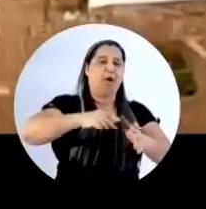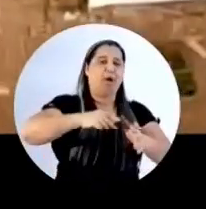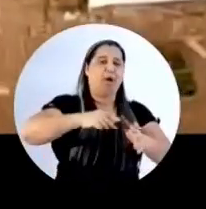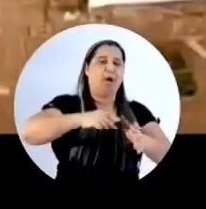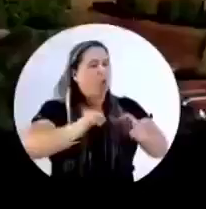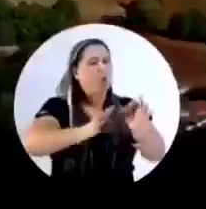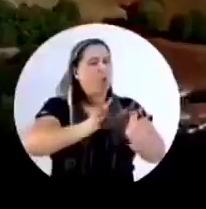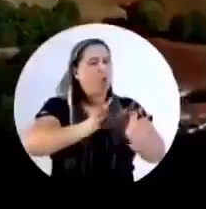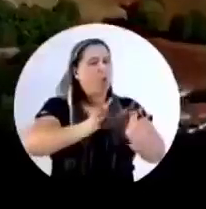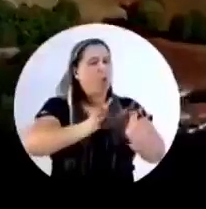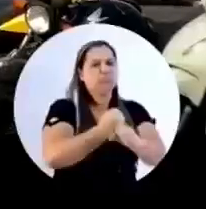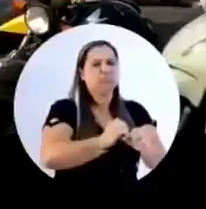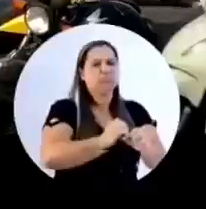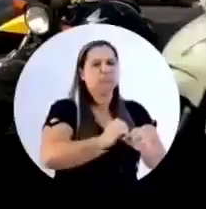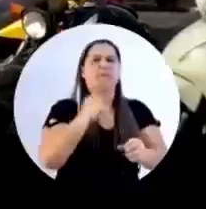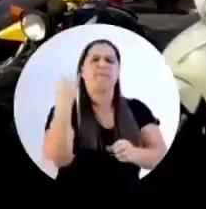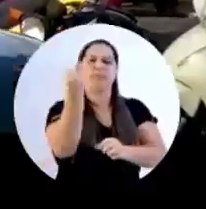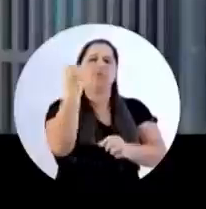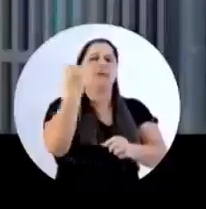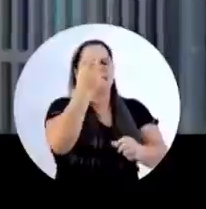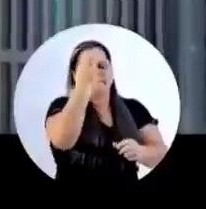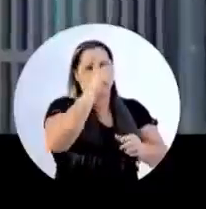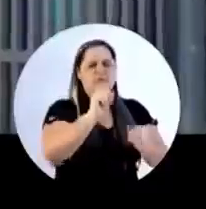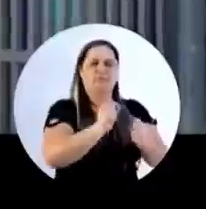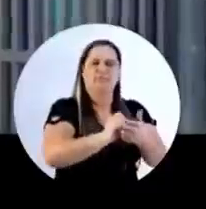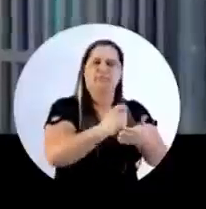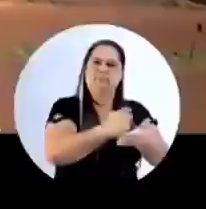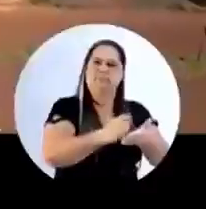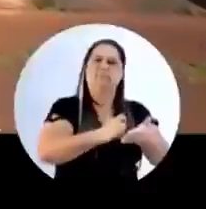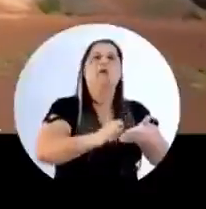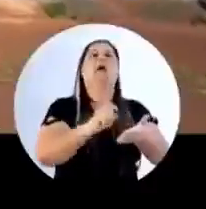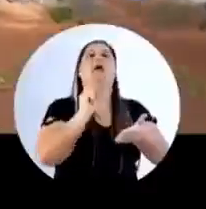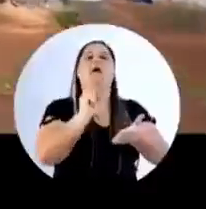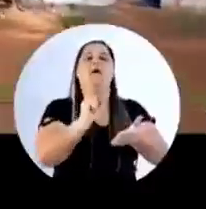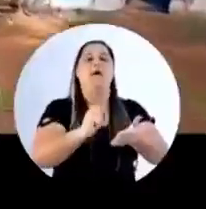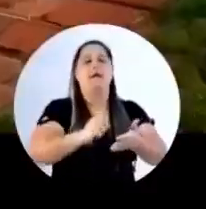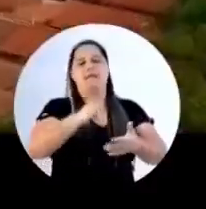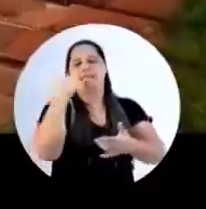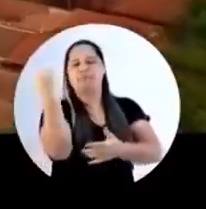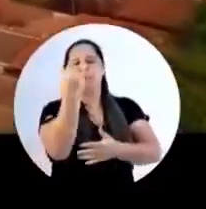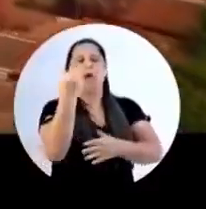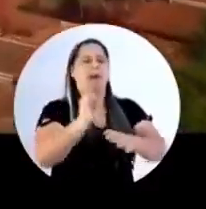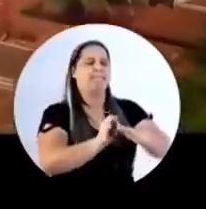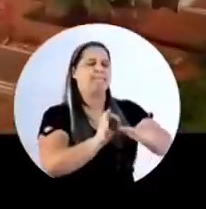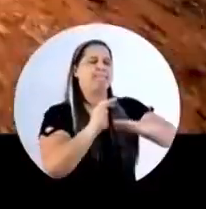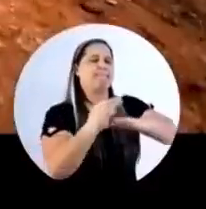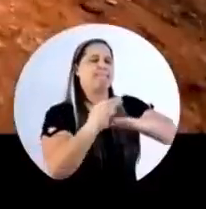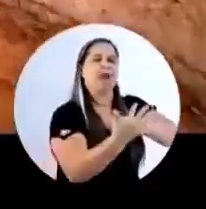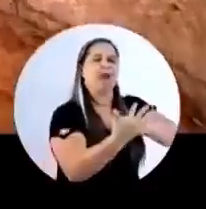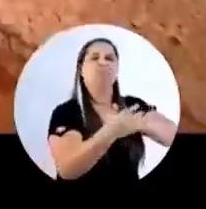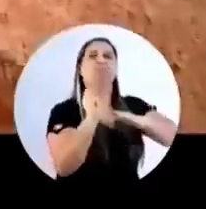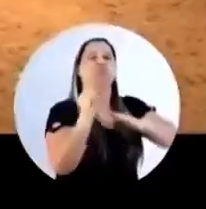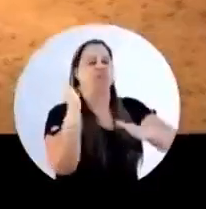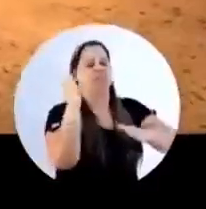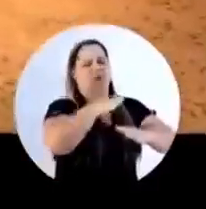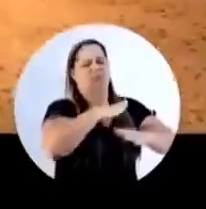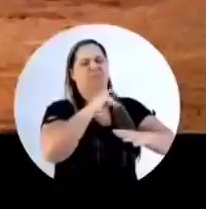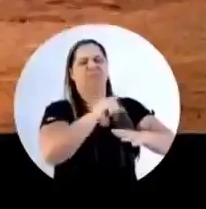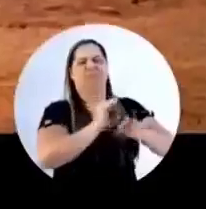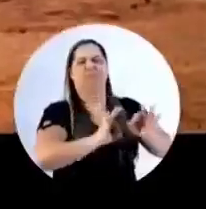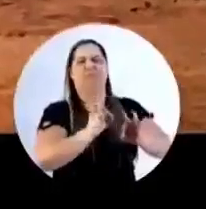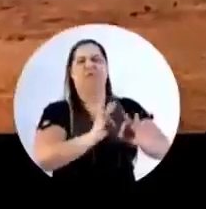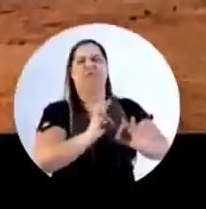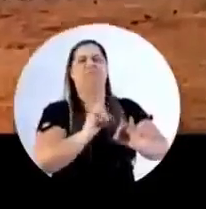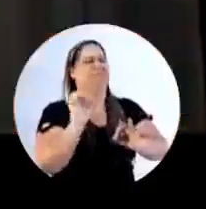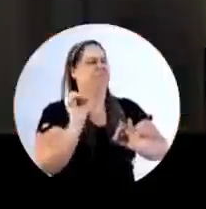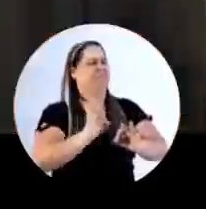a falta de obras importantes para a cidade. O atual prefeito permitiu que avenidas e até bairros inteiros ficassem mal